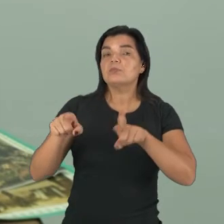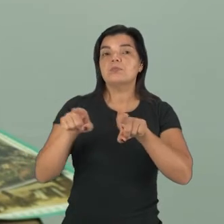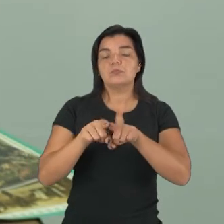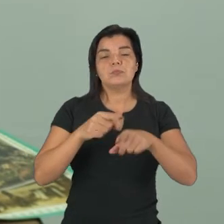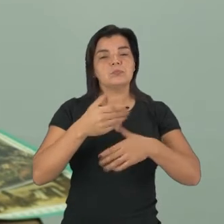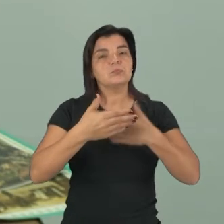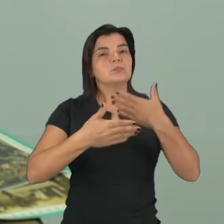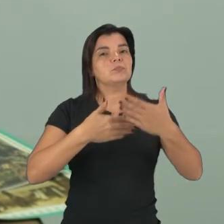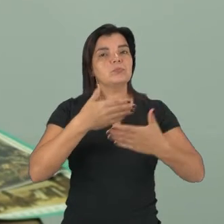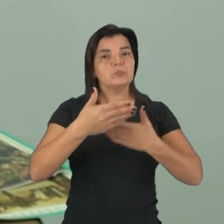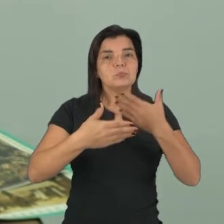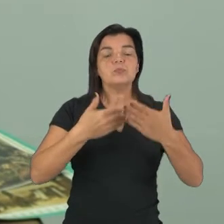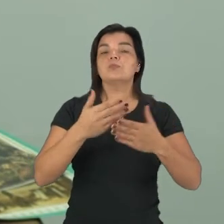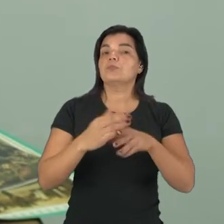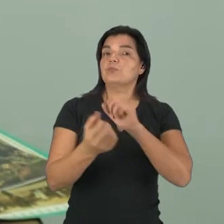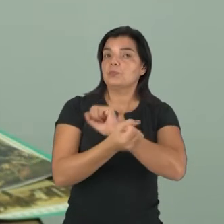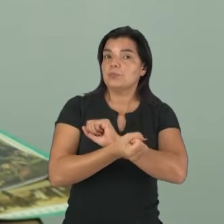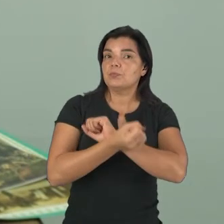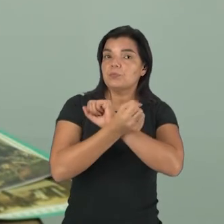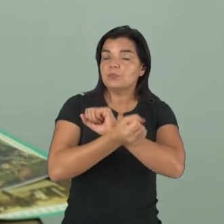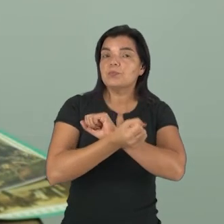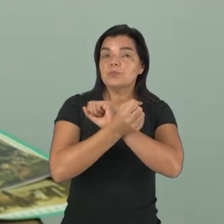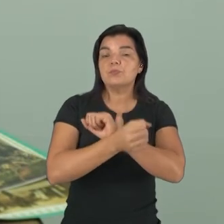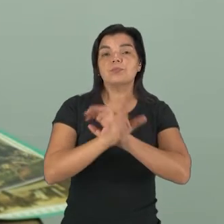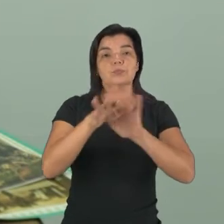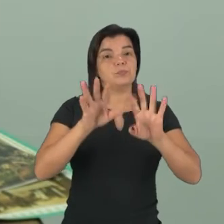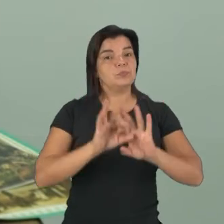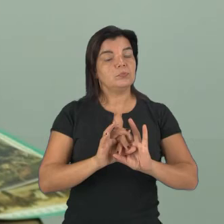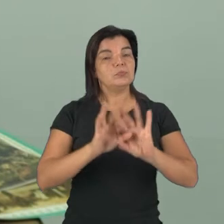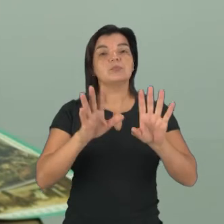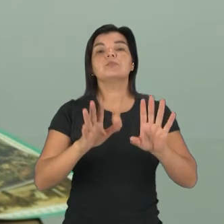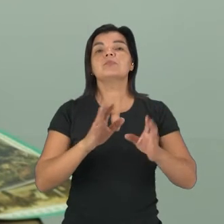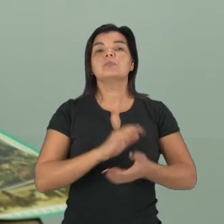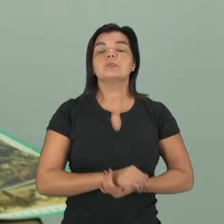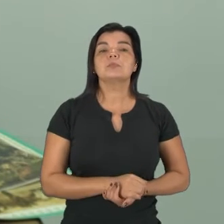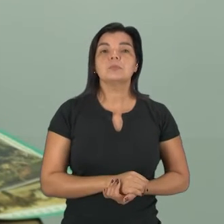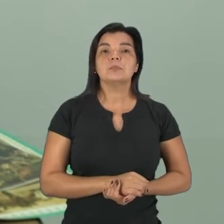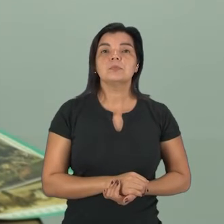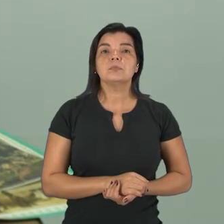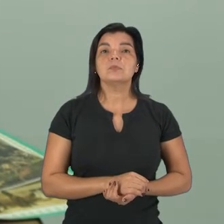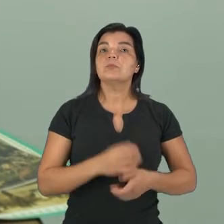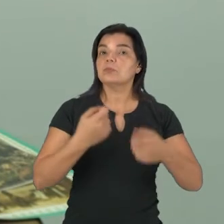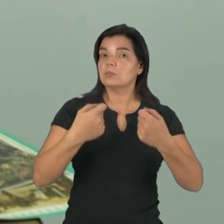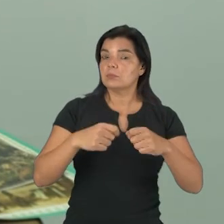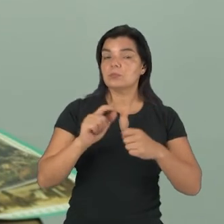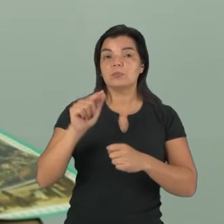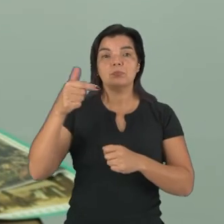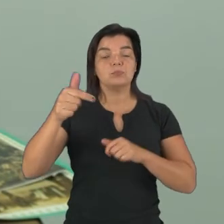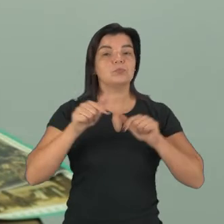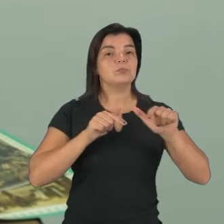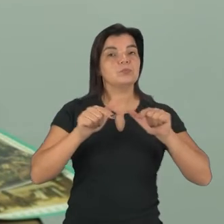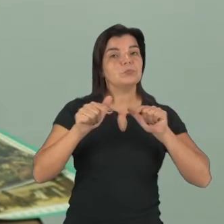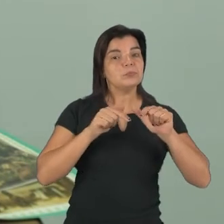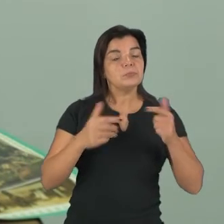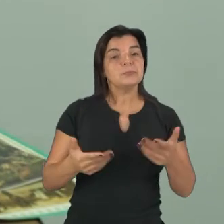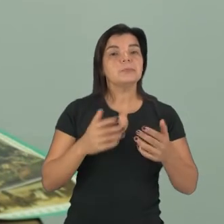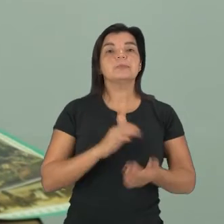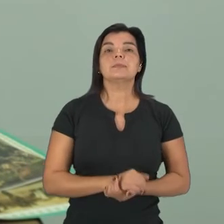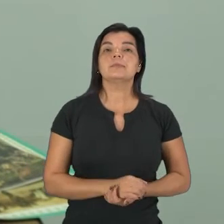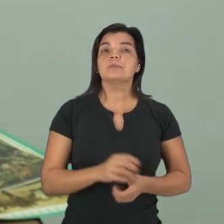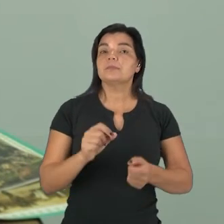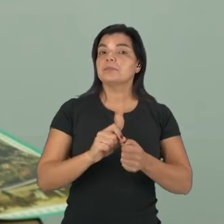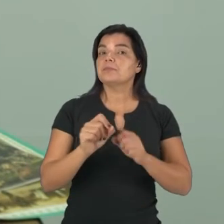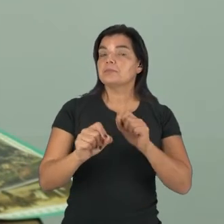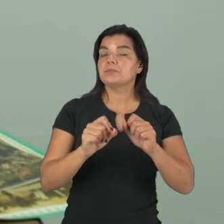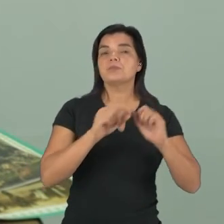teve um processo, que os escravos já estavam sendo livres, né? Então precisava de outros trabalhadores. O que